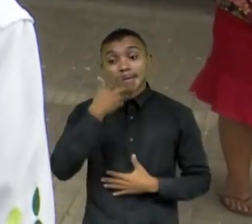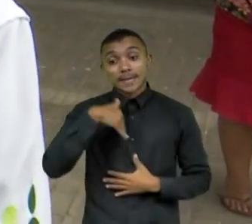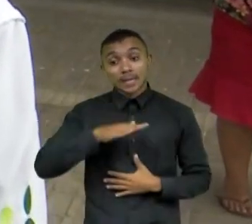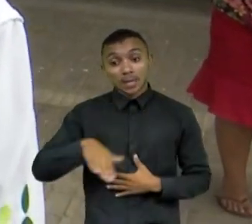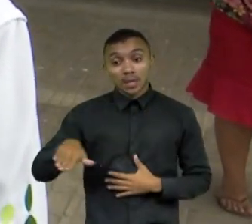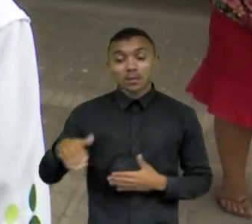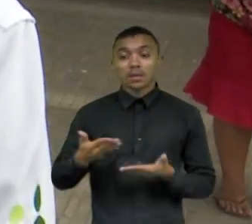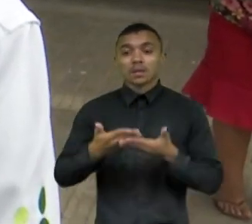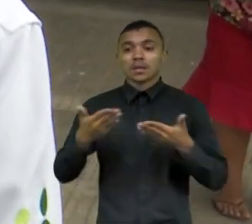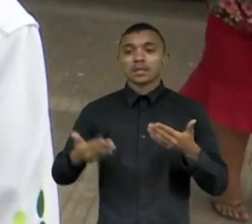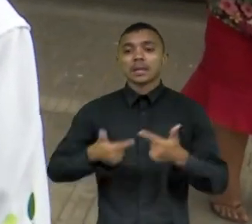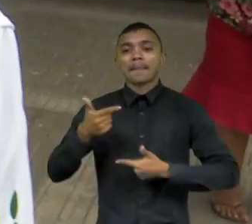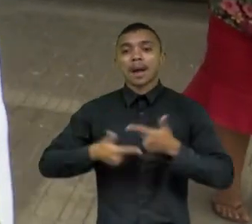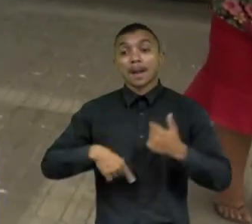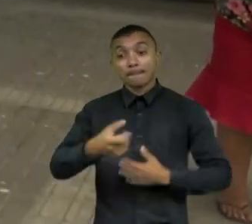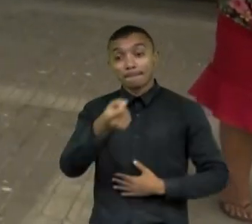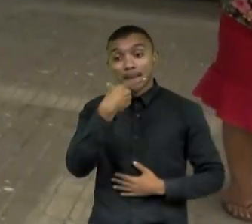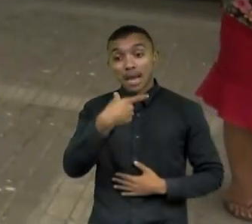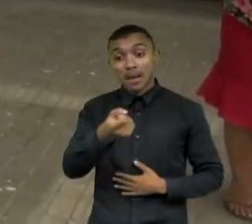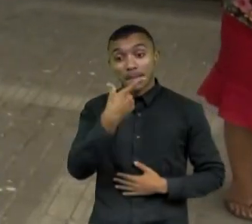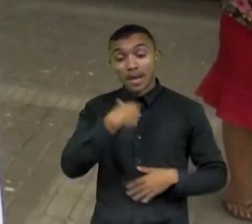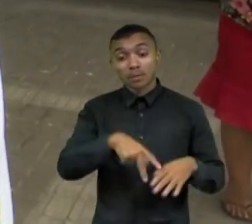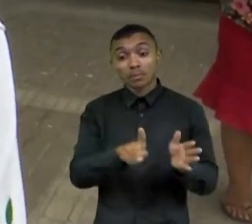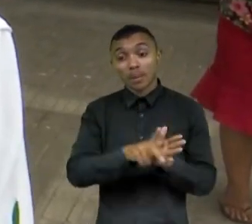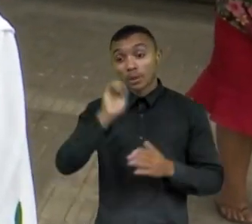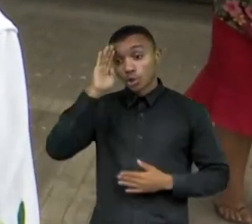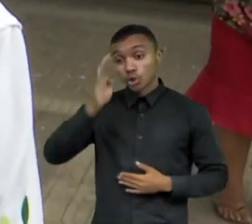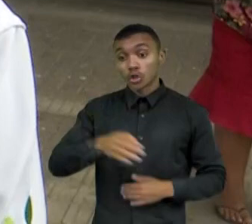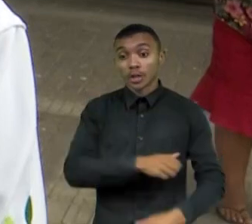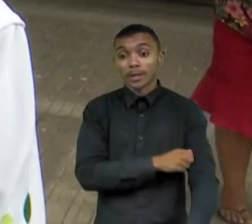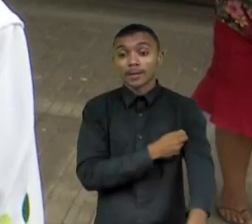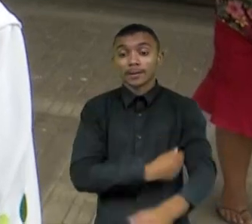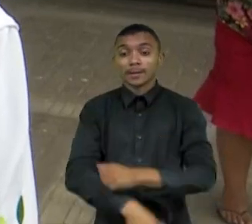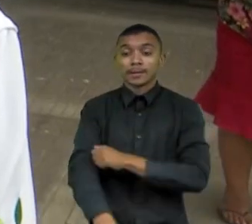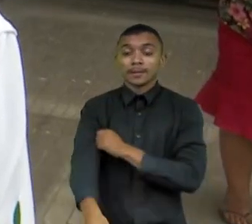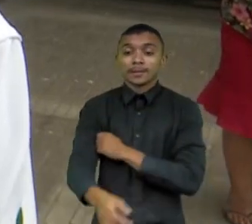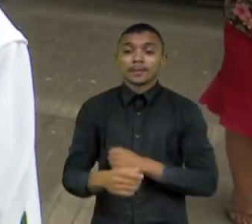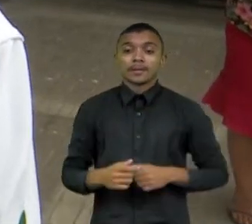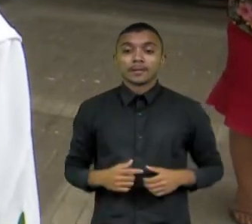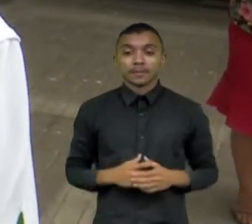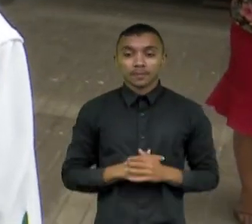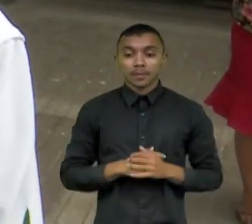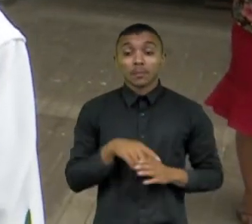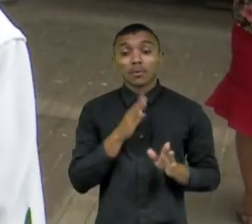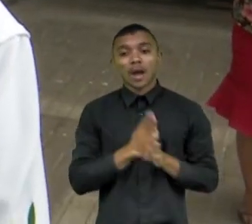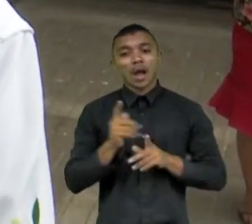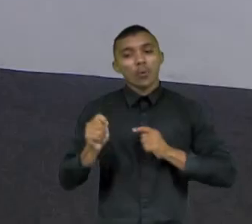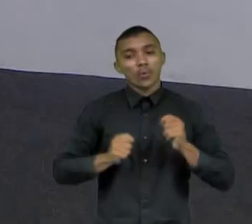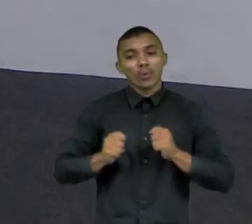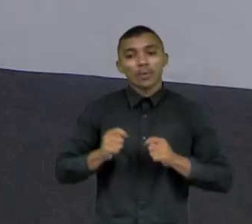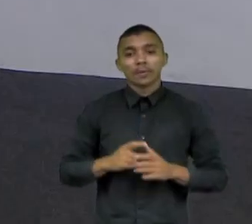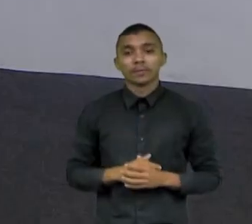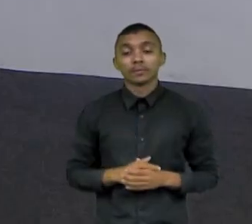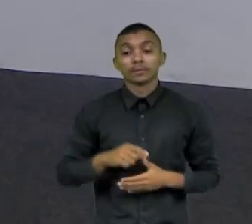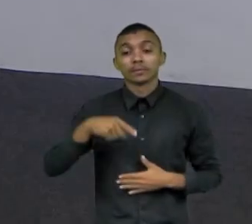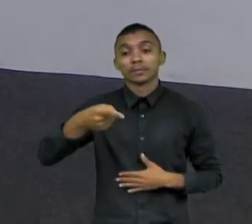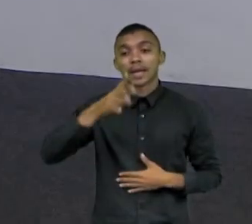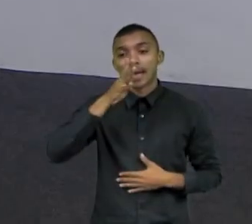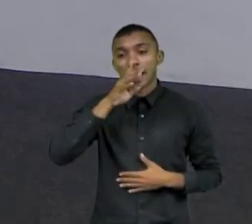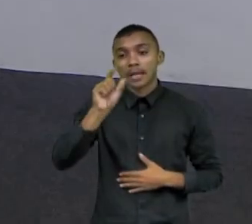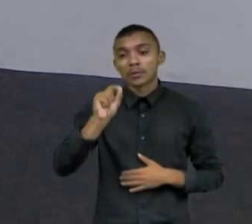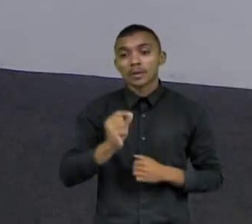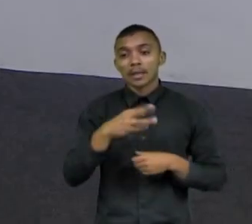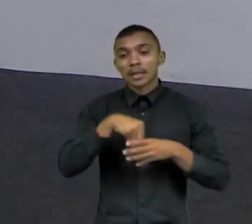fazem medicações de rotina, medicações de uso diário, né, para o controle da doença. A seguir, tramita